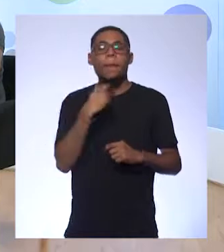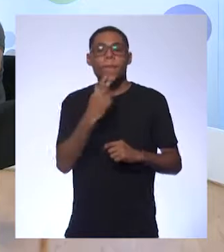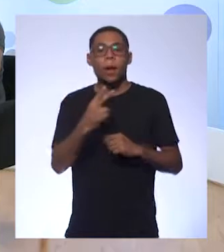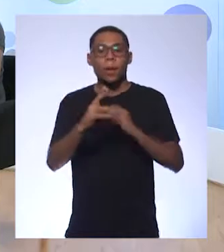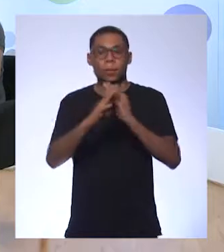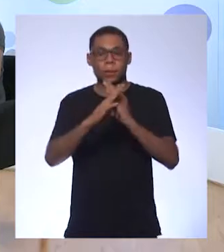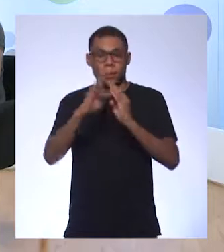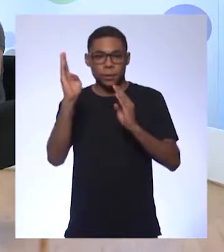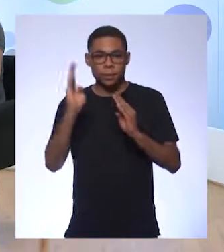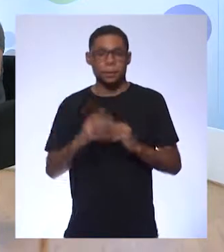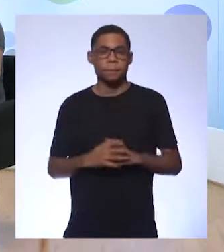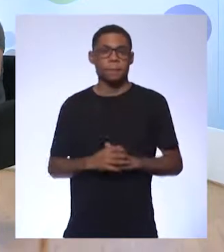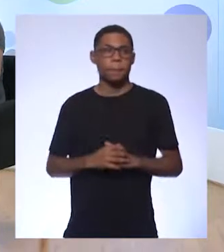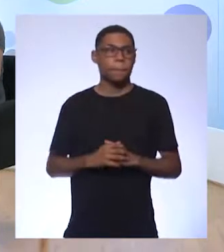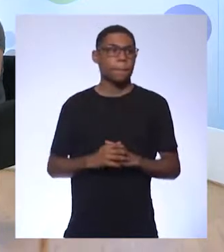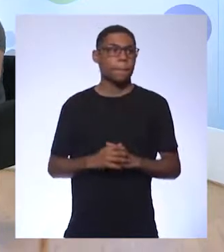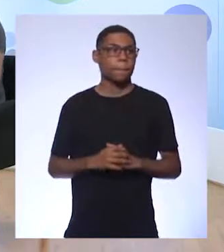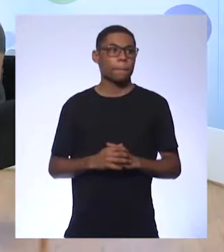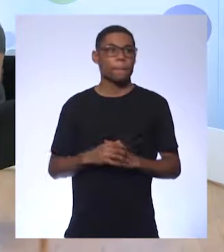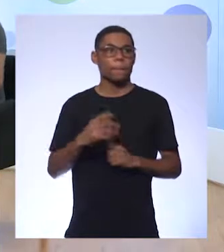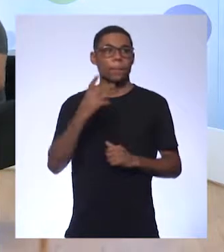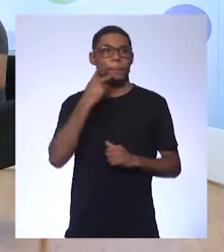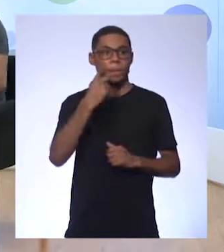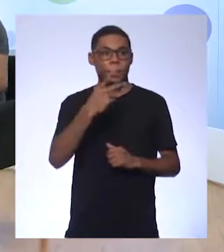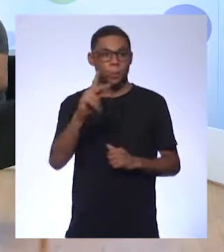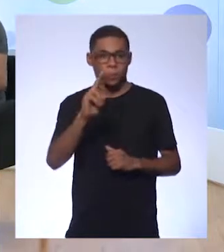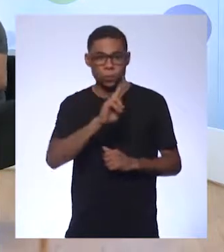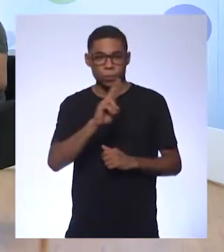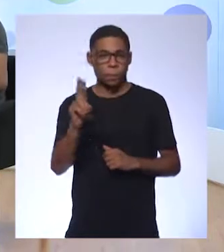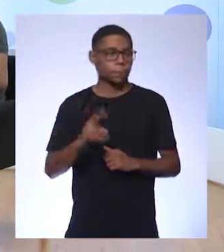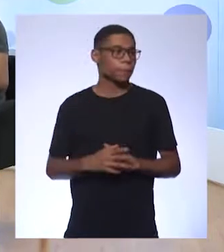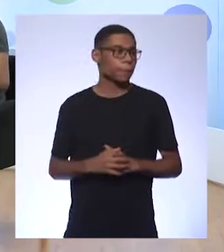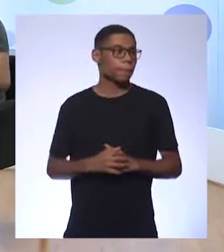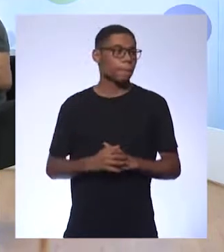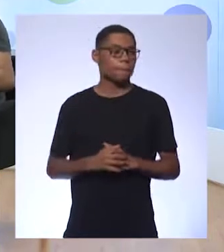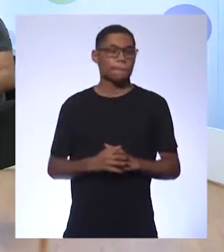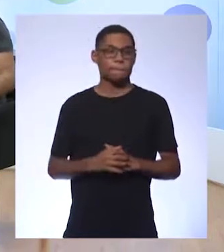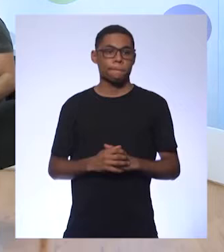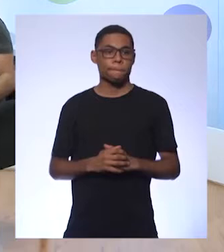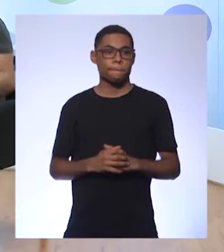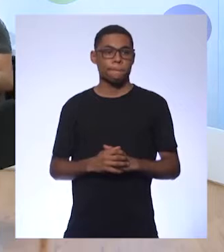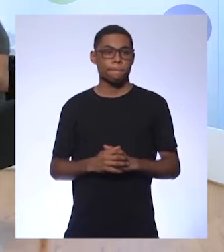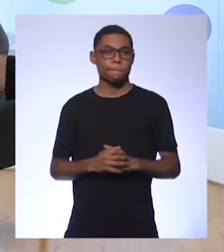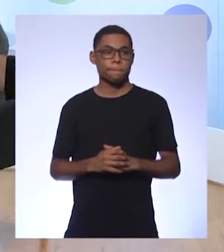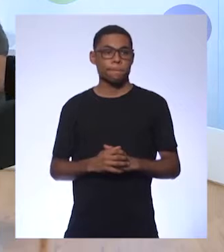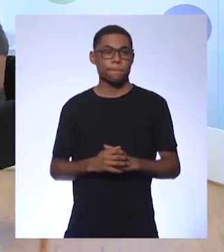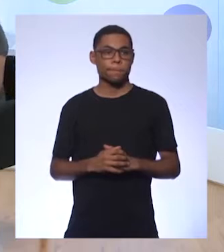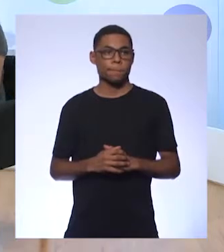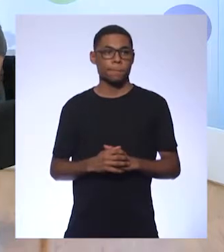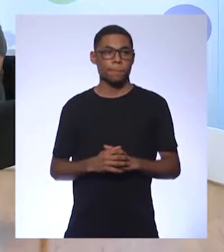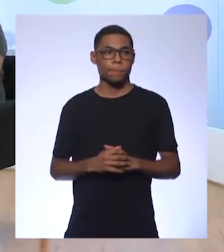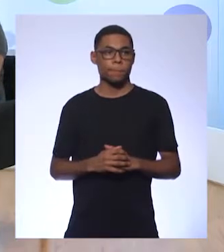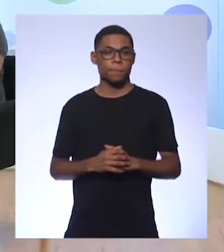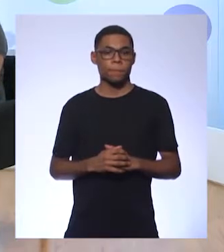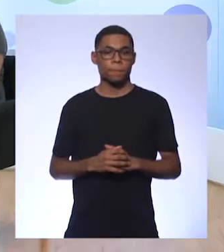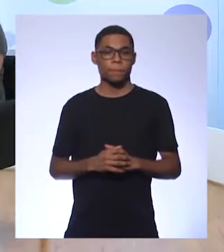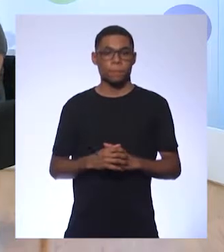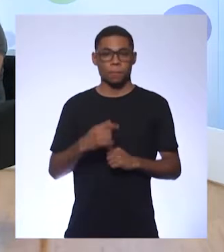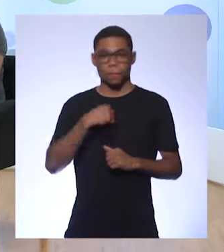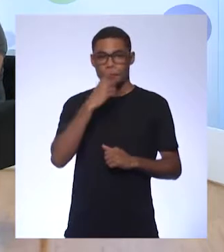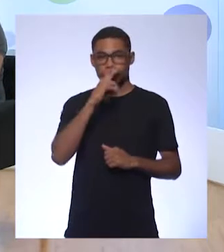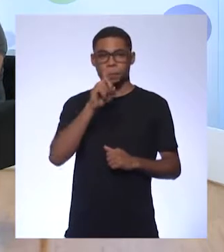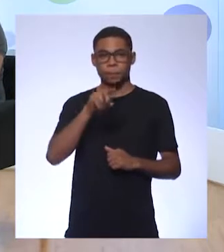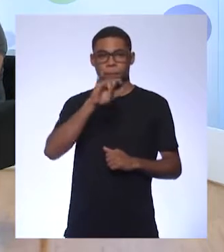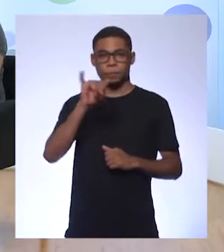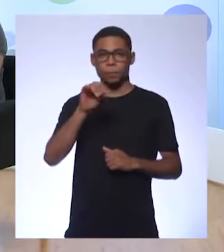professor. Fala seu nome. Opa. Eu acho que quem o pessoal está me contando aqui que foi escolhido foi o